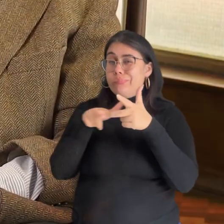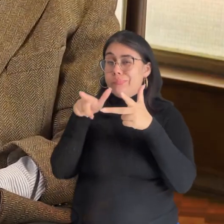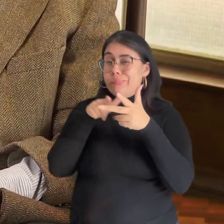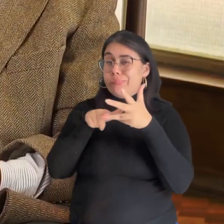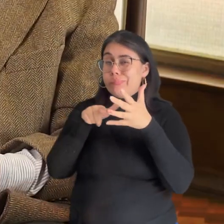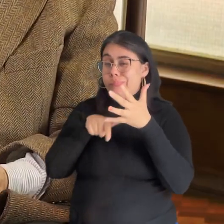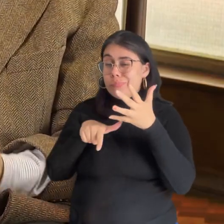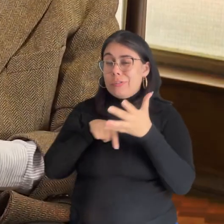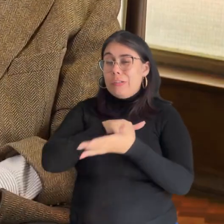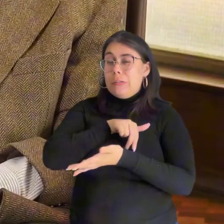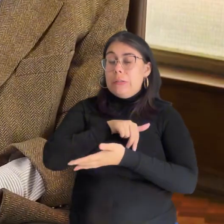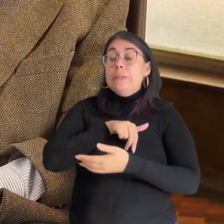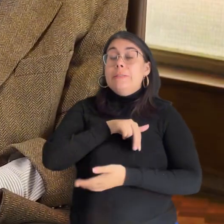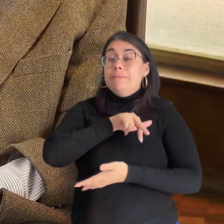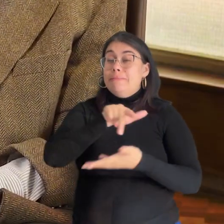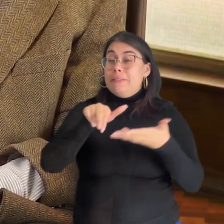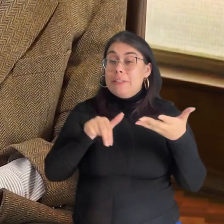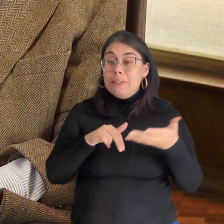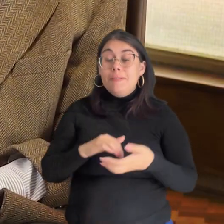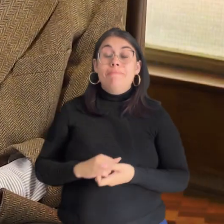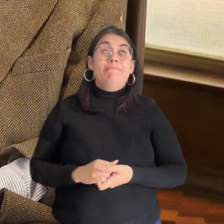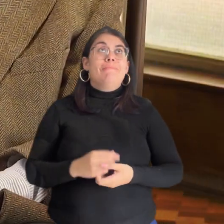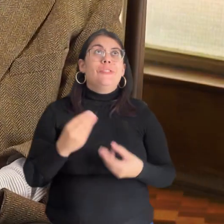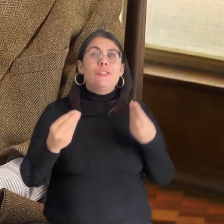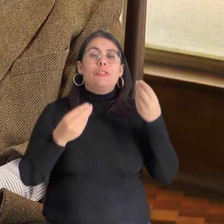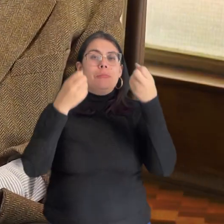ela ficou, digamos,